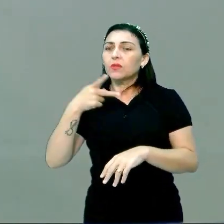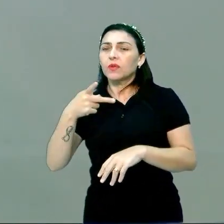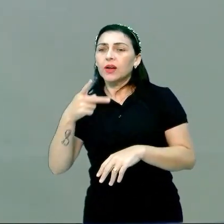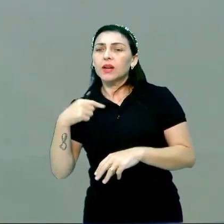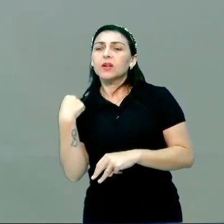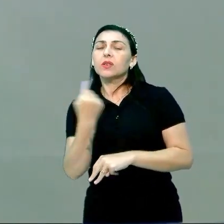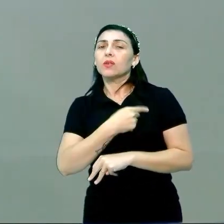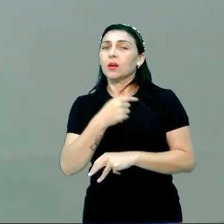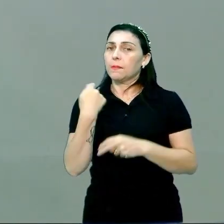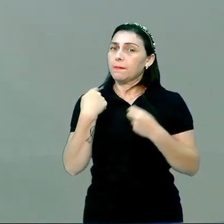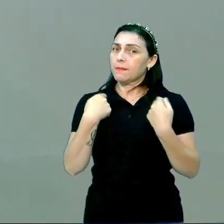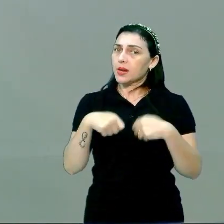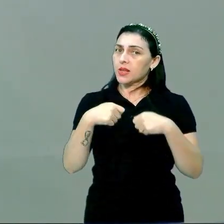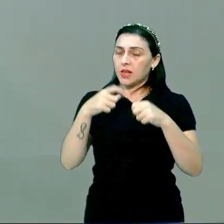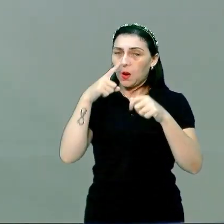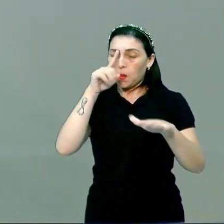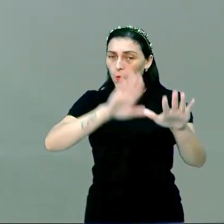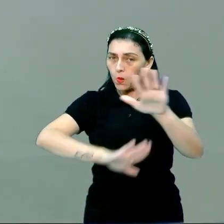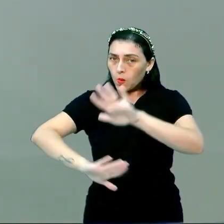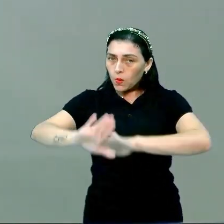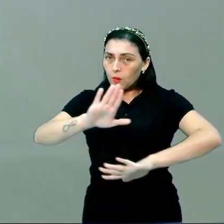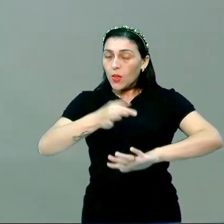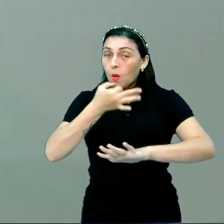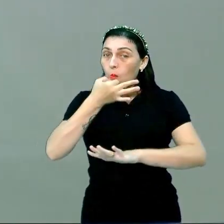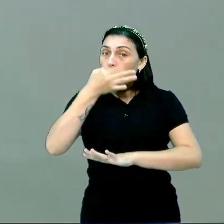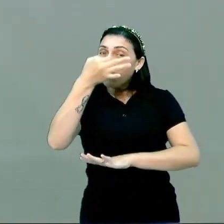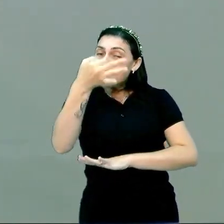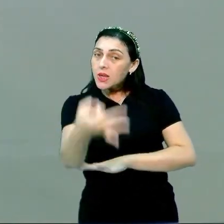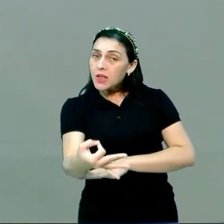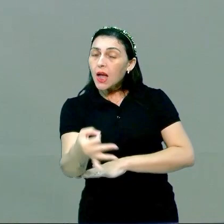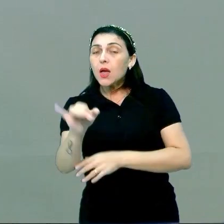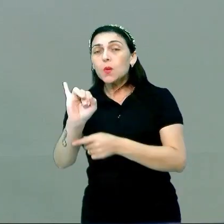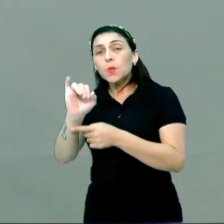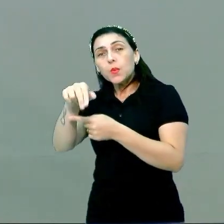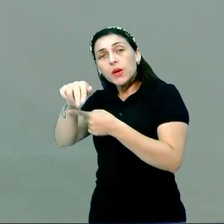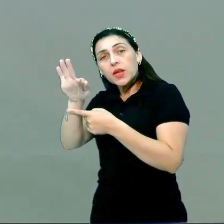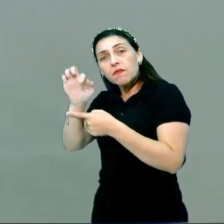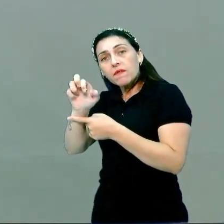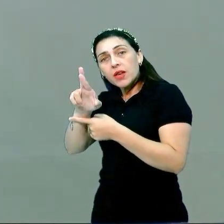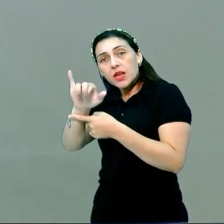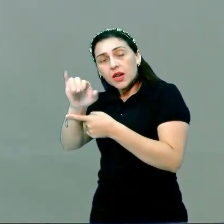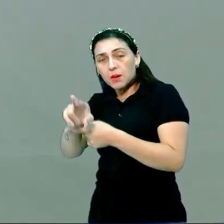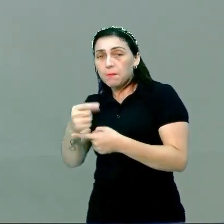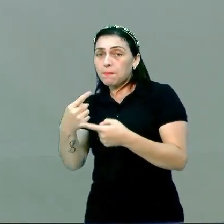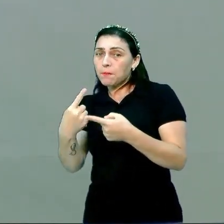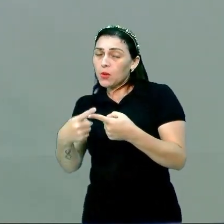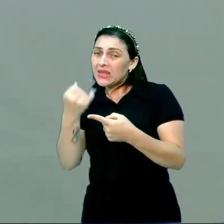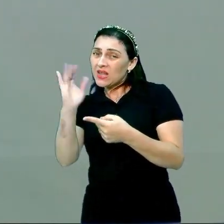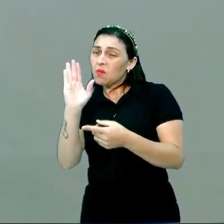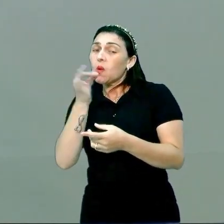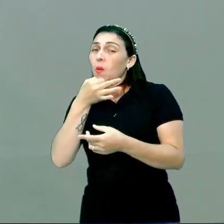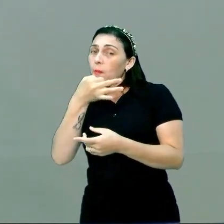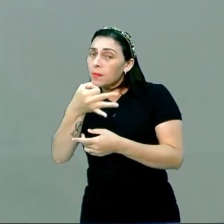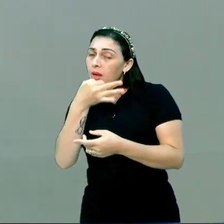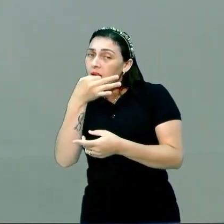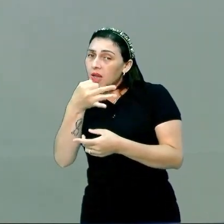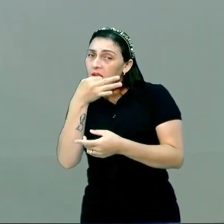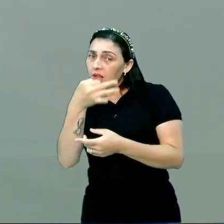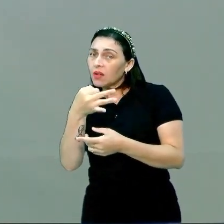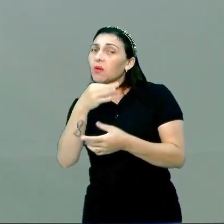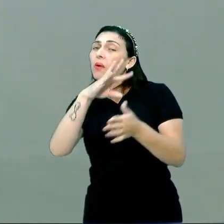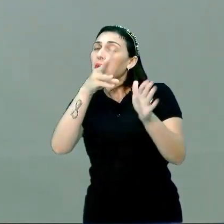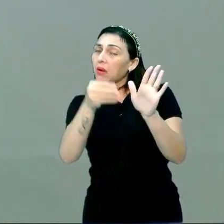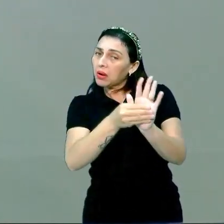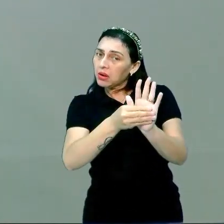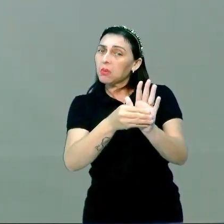que a gente tem que ter cuidado entre o opinar e o inferir. Porque se fosse opinativo, muitas pessoas colocariam